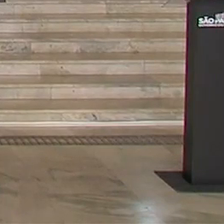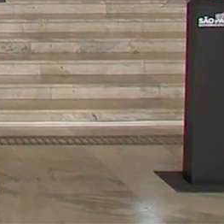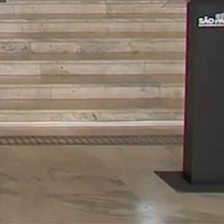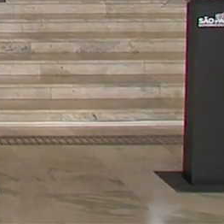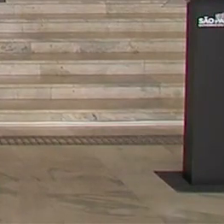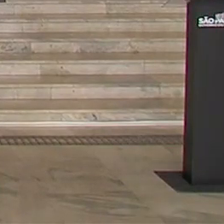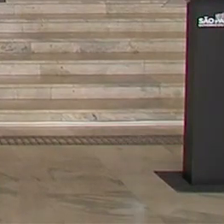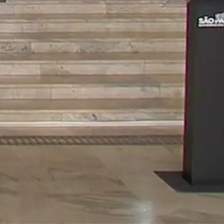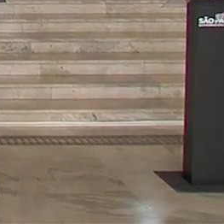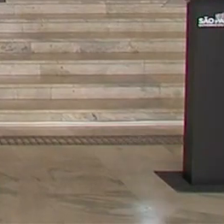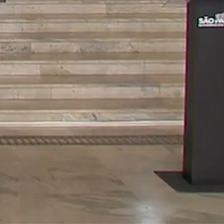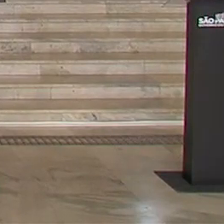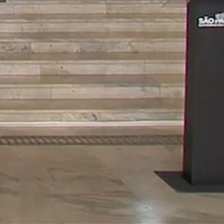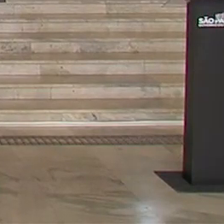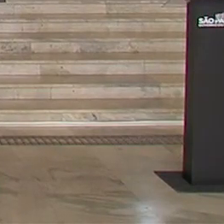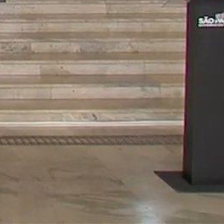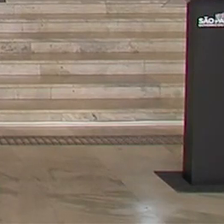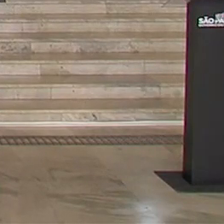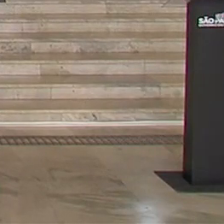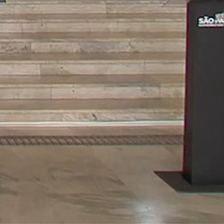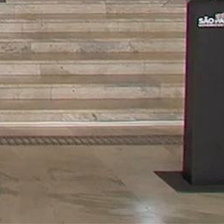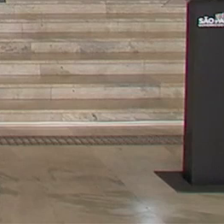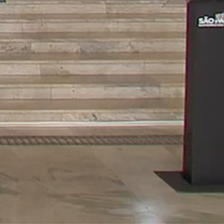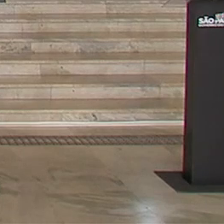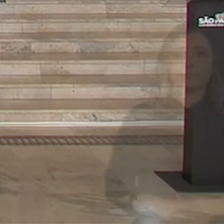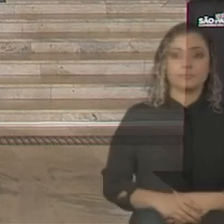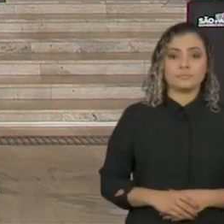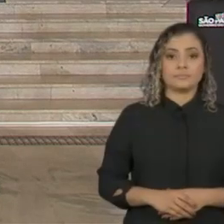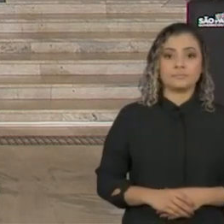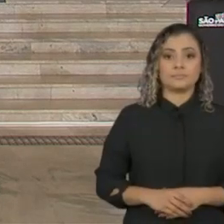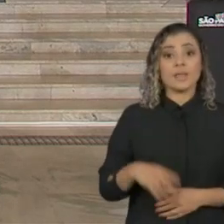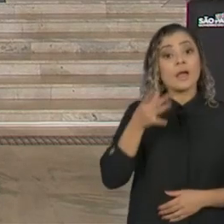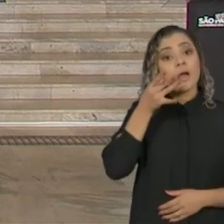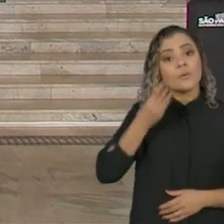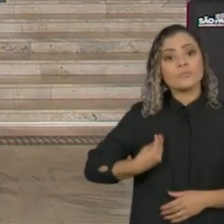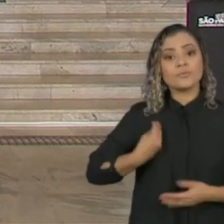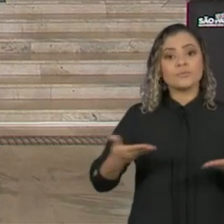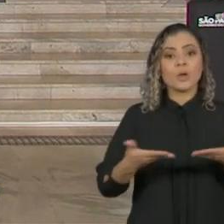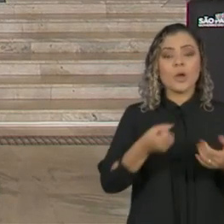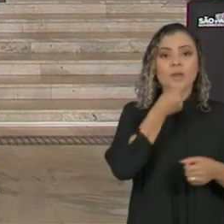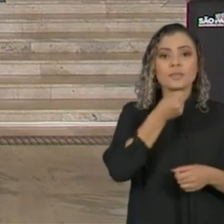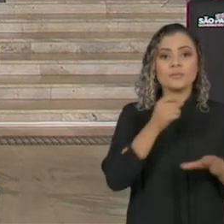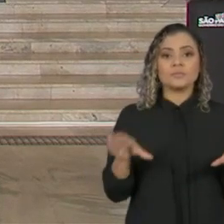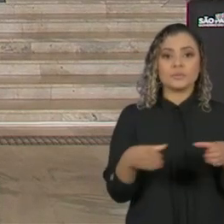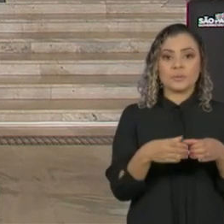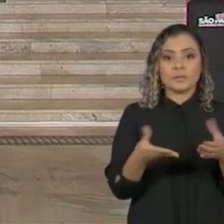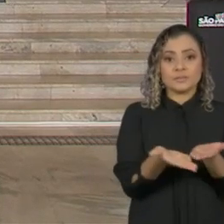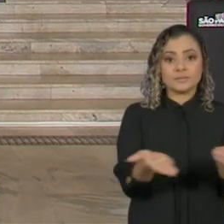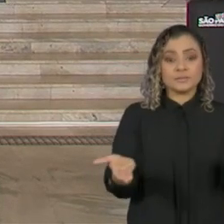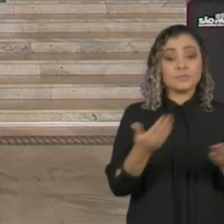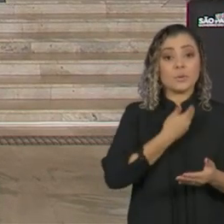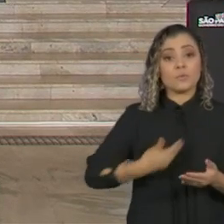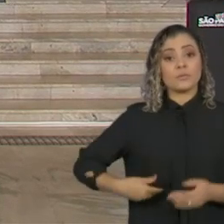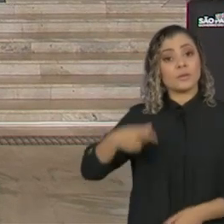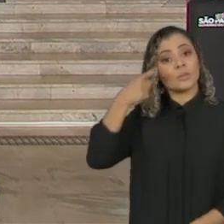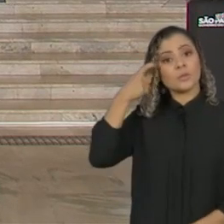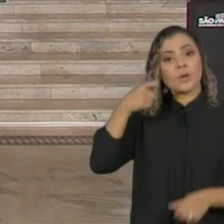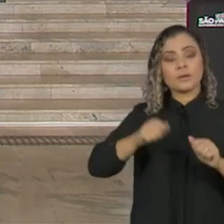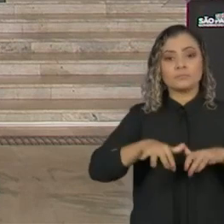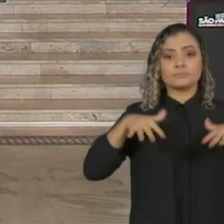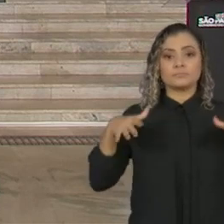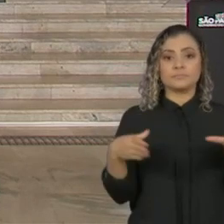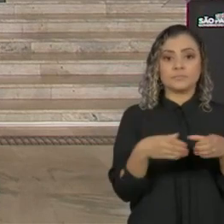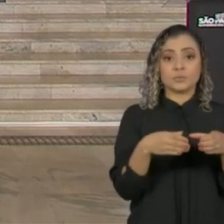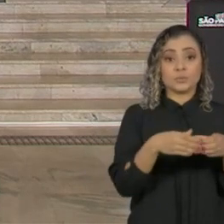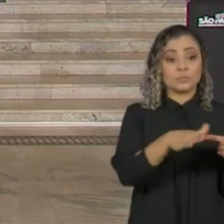Falamos ao vivo do Palácio dos Bandeirantes, onde daqui a pouco começa uma entrevista coletiva do governador João Dória e